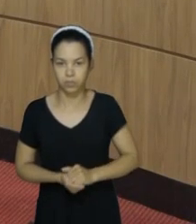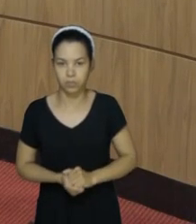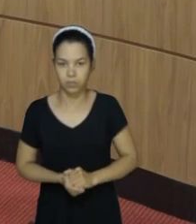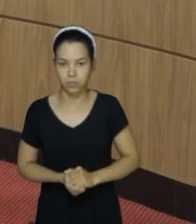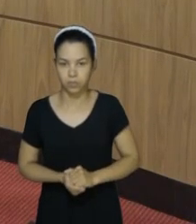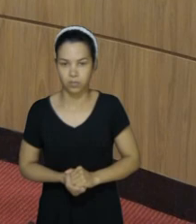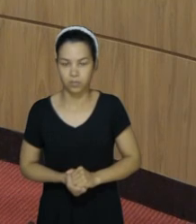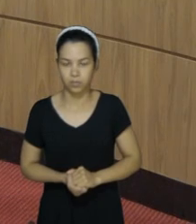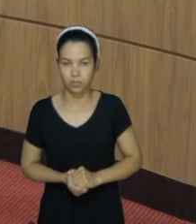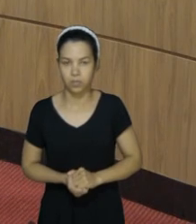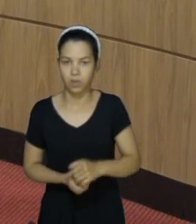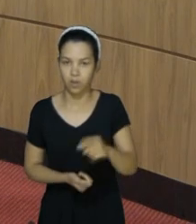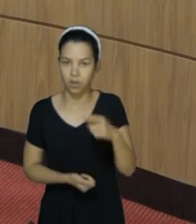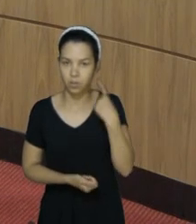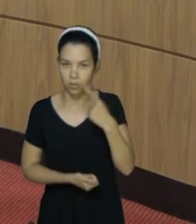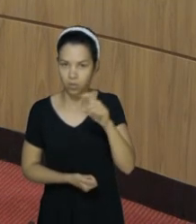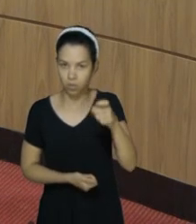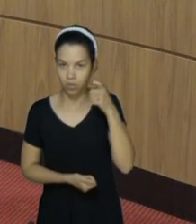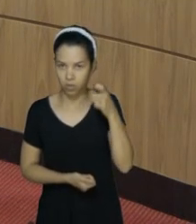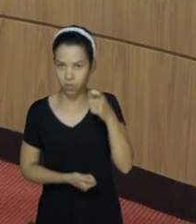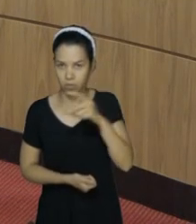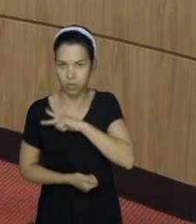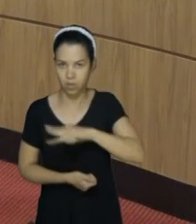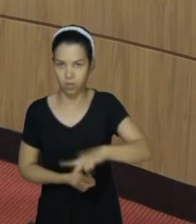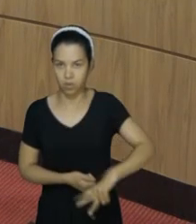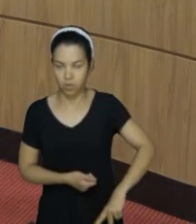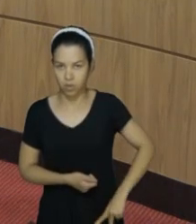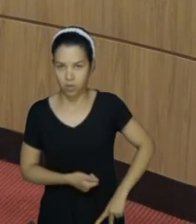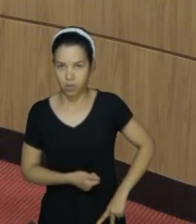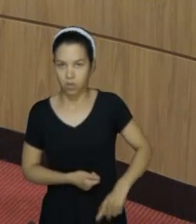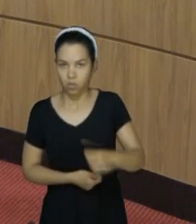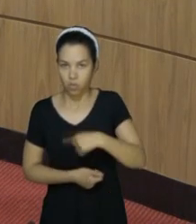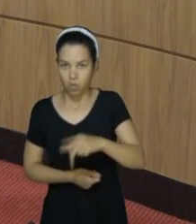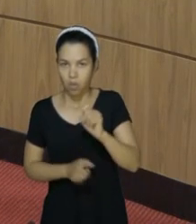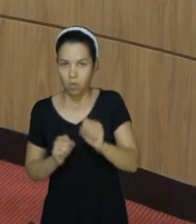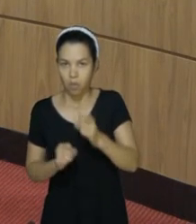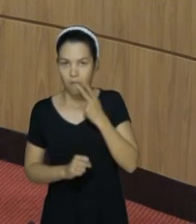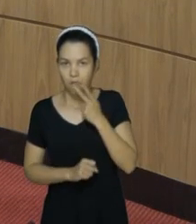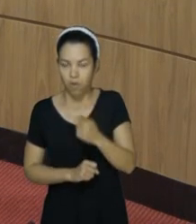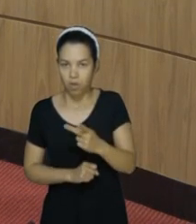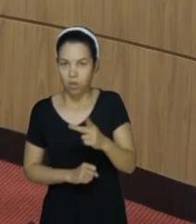Deputado ex-presidente, e aqui podemos falar de todos os